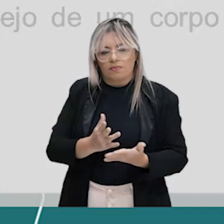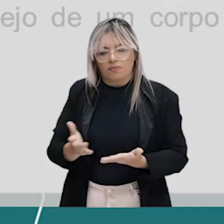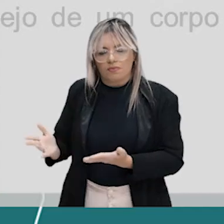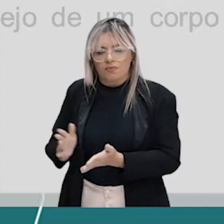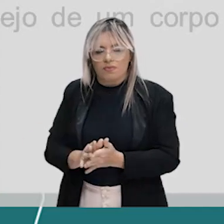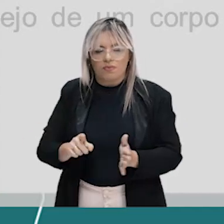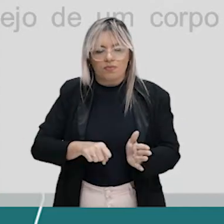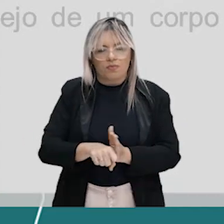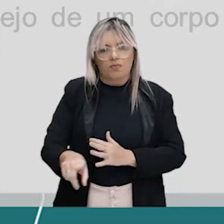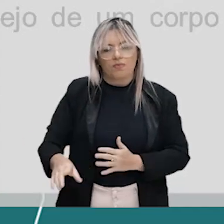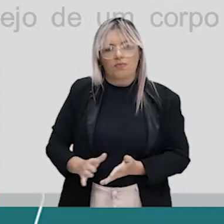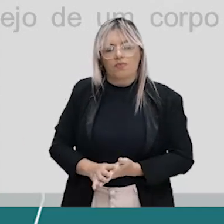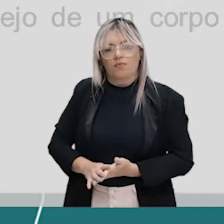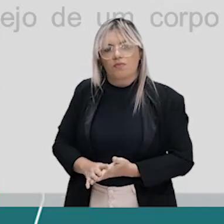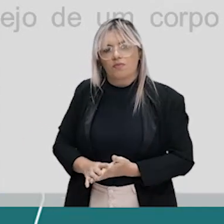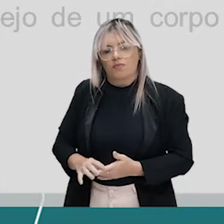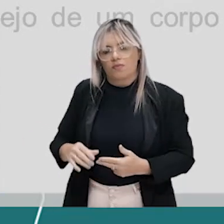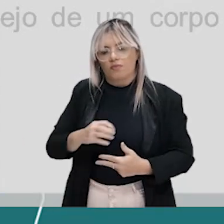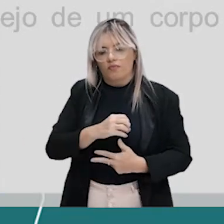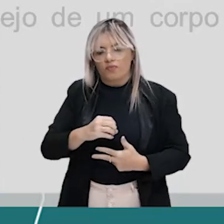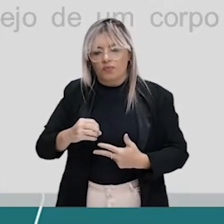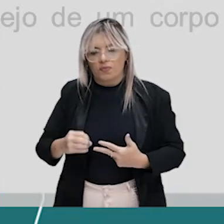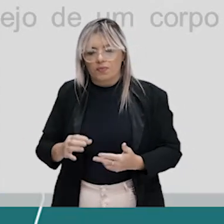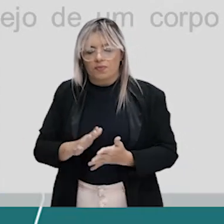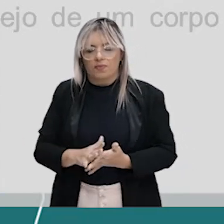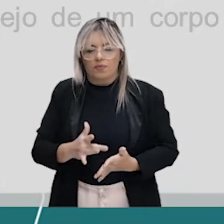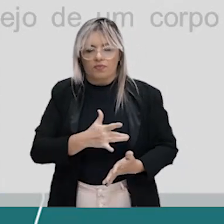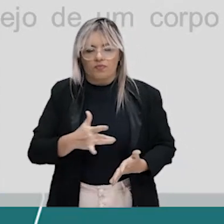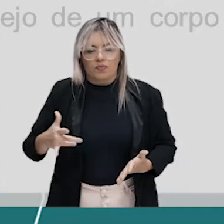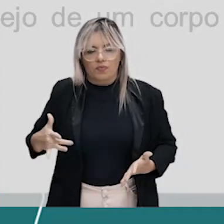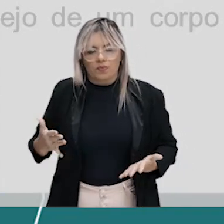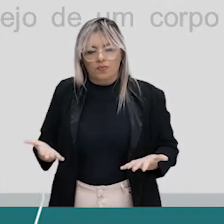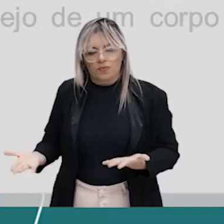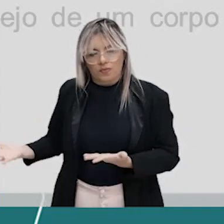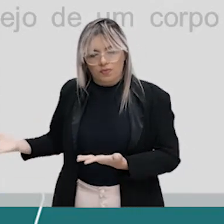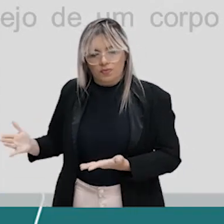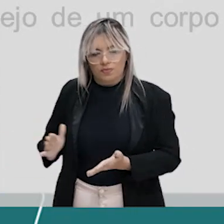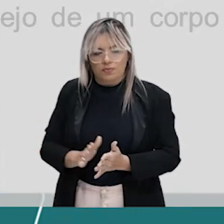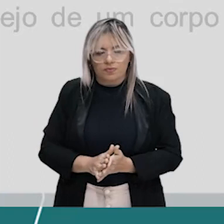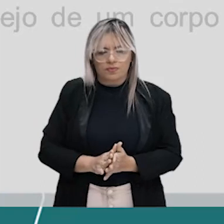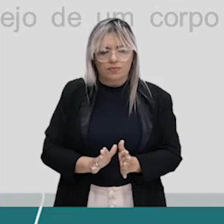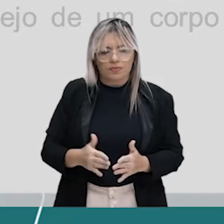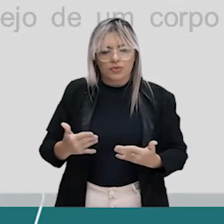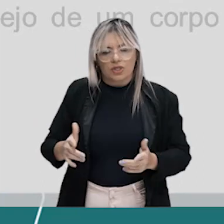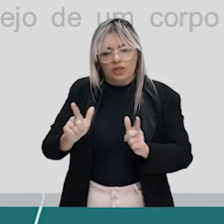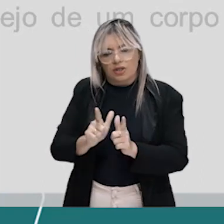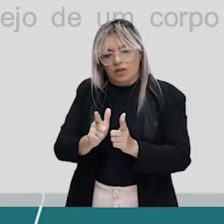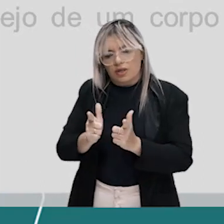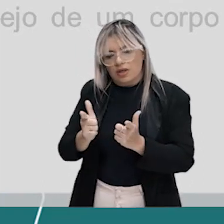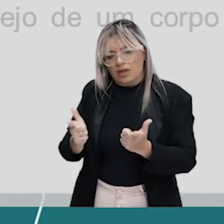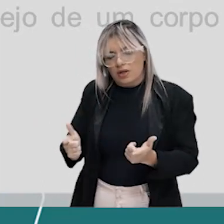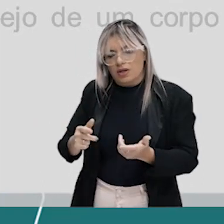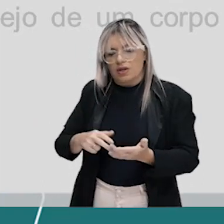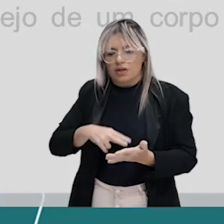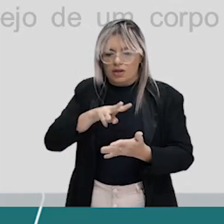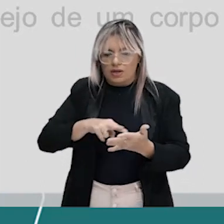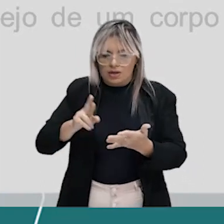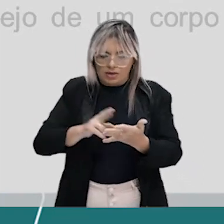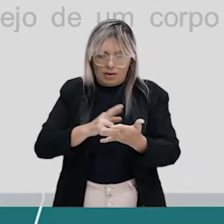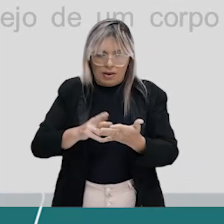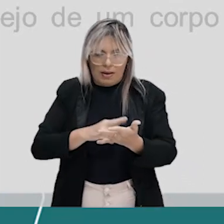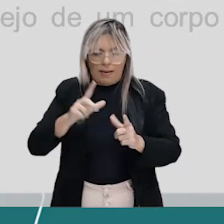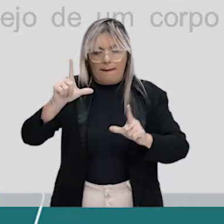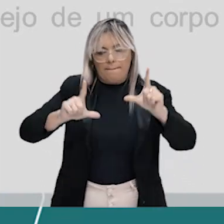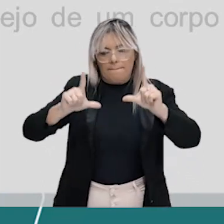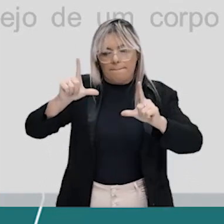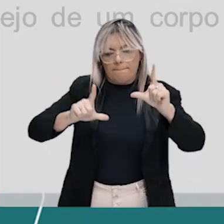Enem. Texto, saúde. Afinal, abrindo um jornal, lendo uma revista ou assistindo à